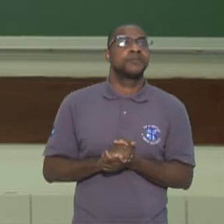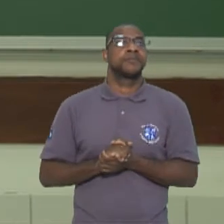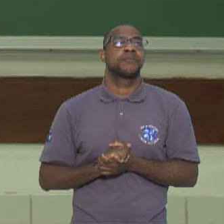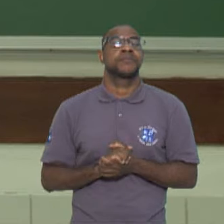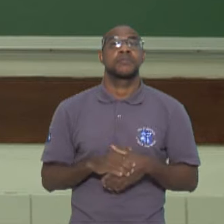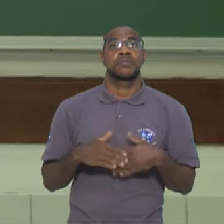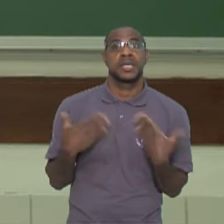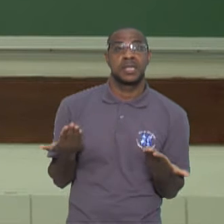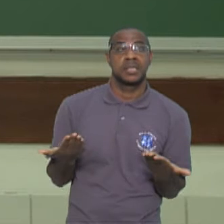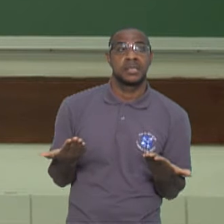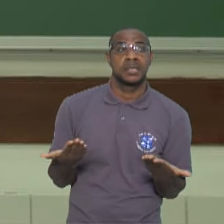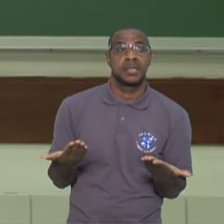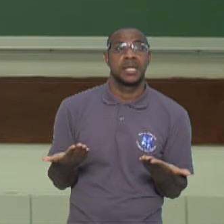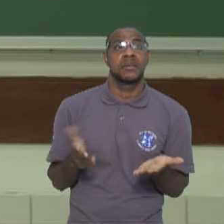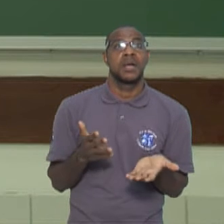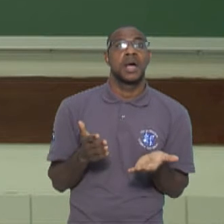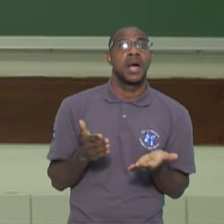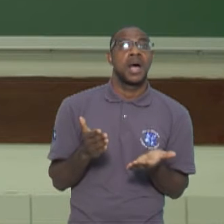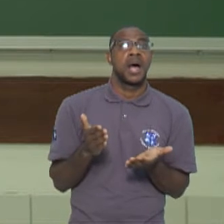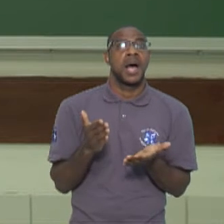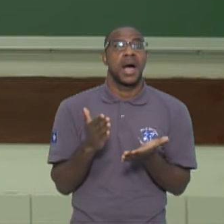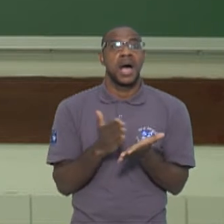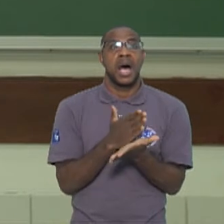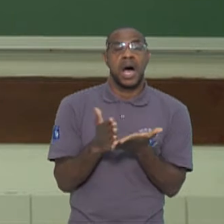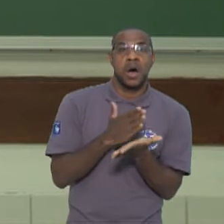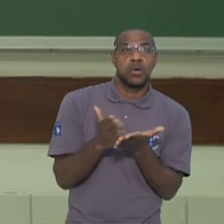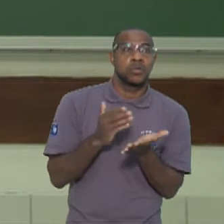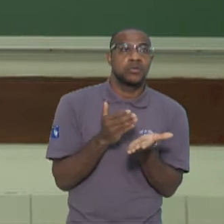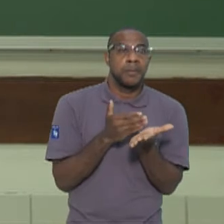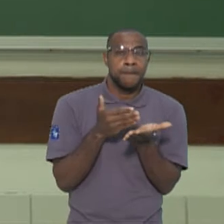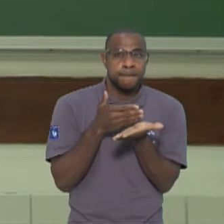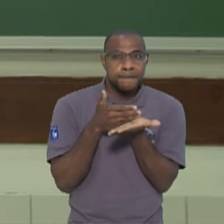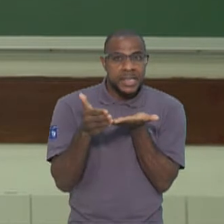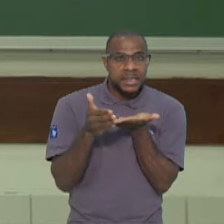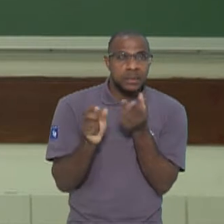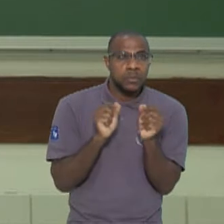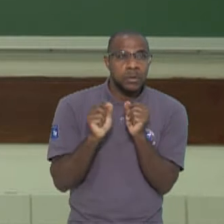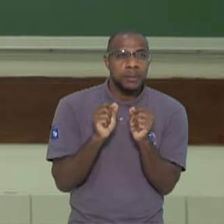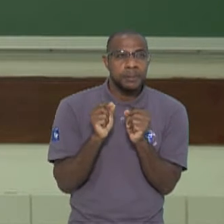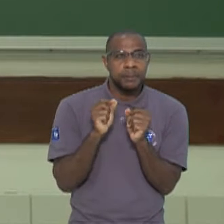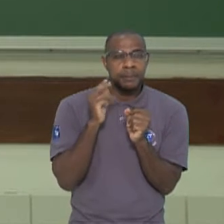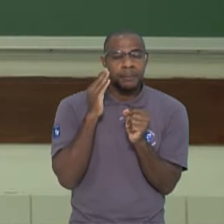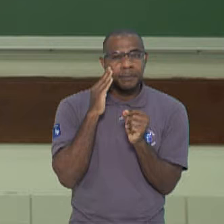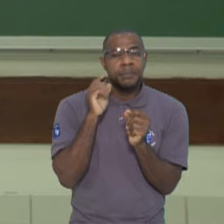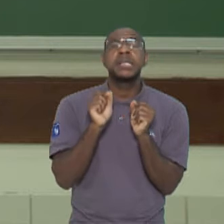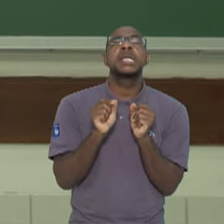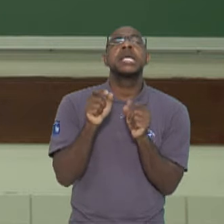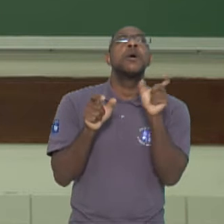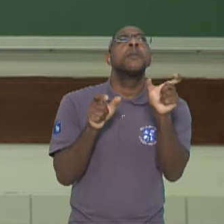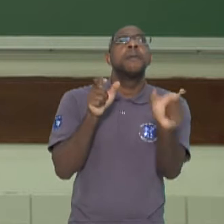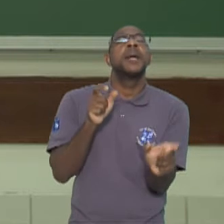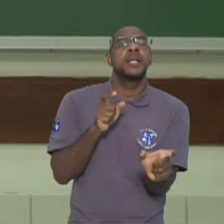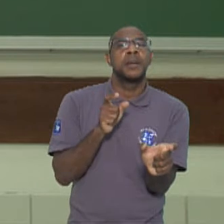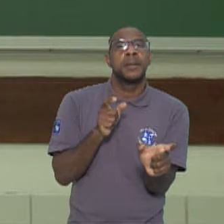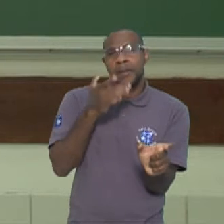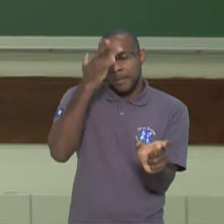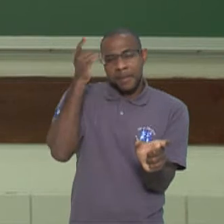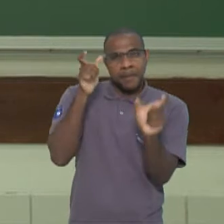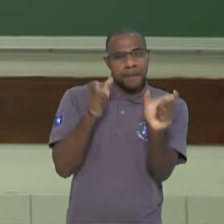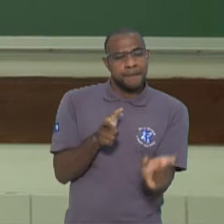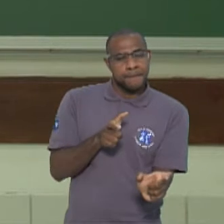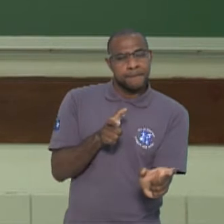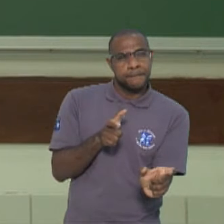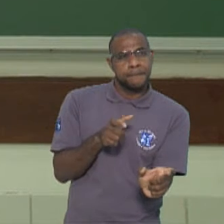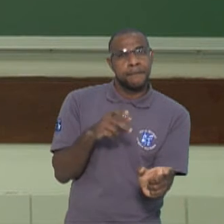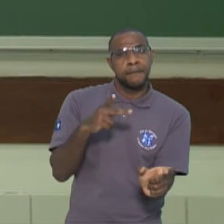Então, alguns princípios é pensar. Se vocês forem construir um roteiro, vocês vão ter que pensar quem que é o personagem, né?